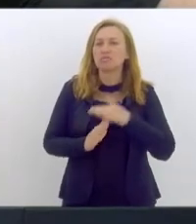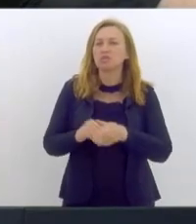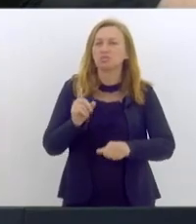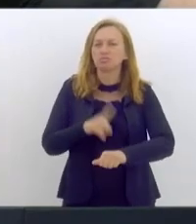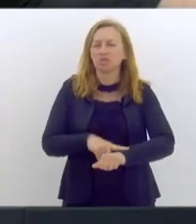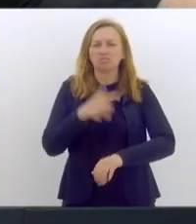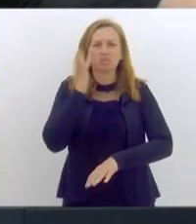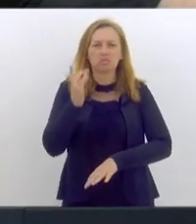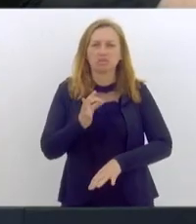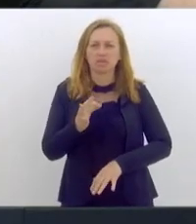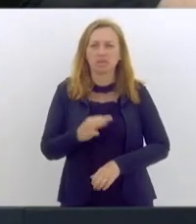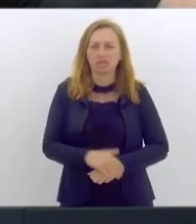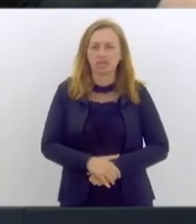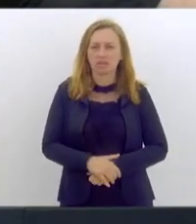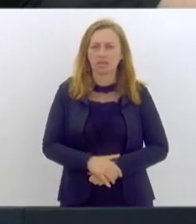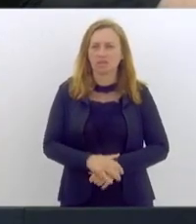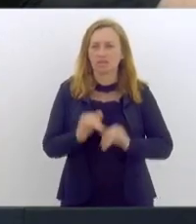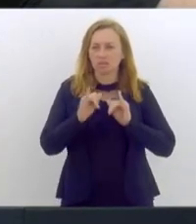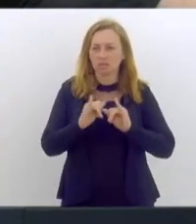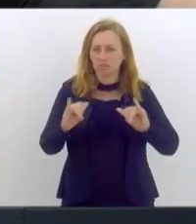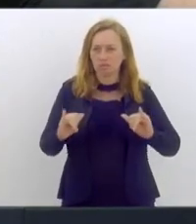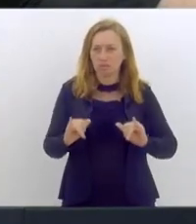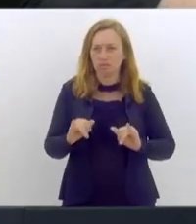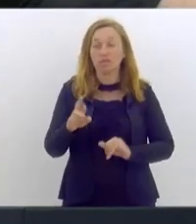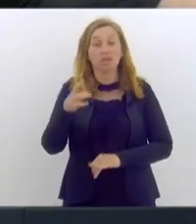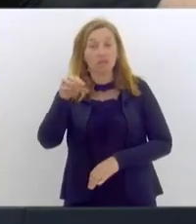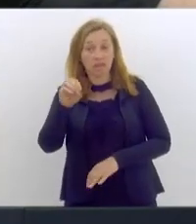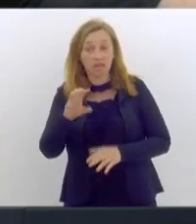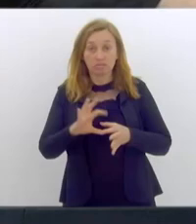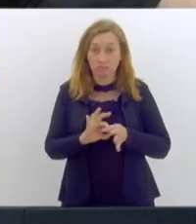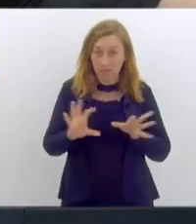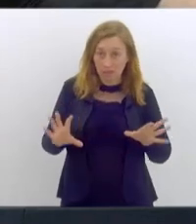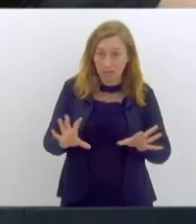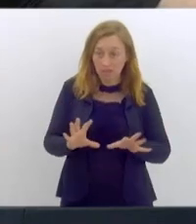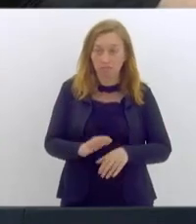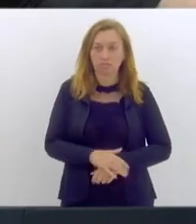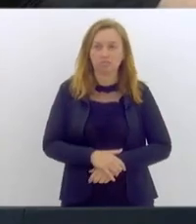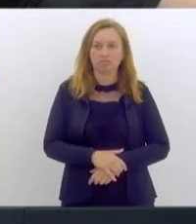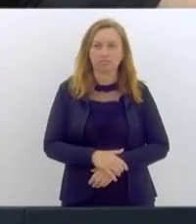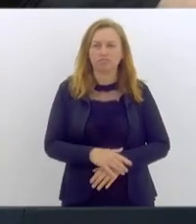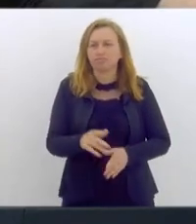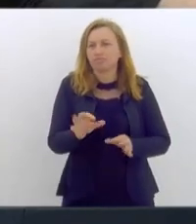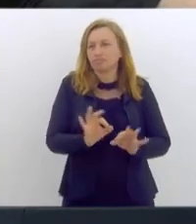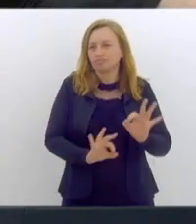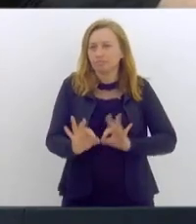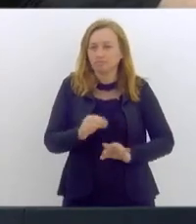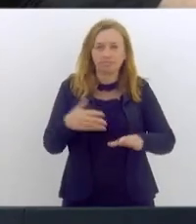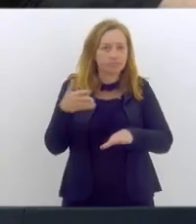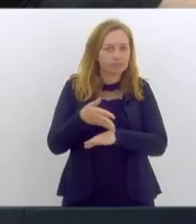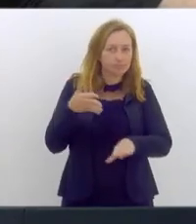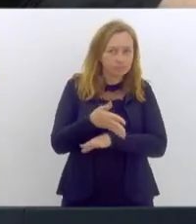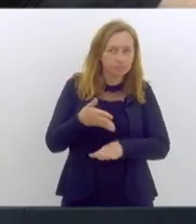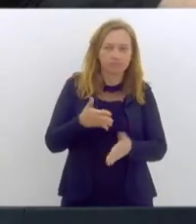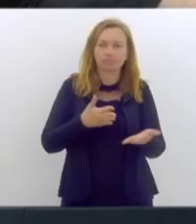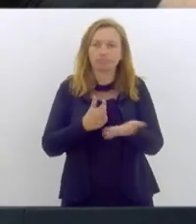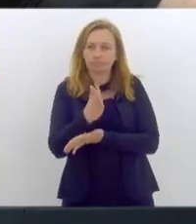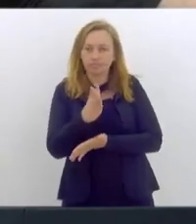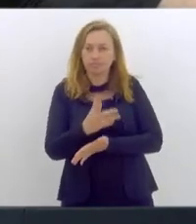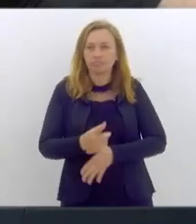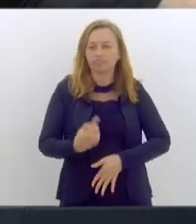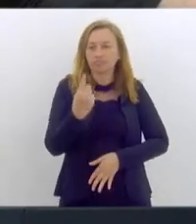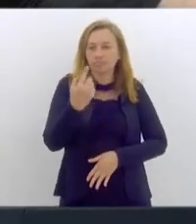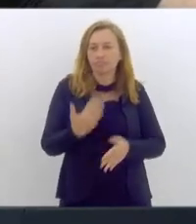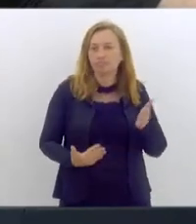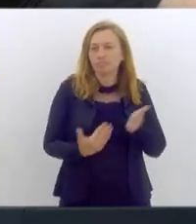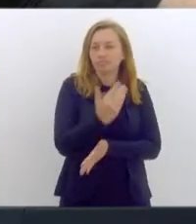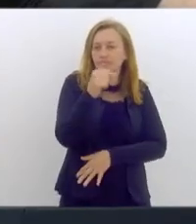né ao divulgar os créditos disponíveis quer dizer os projetos vão dando entrada e vão sendo aprovados uma vez aprovados